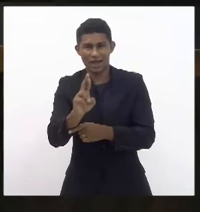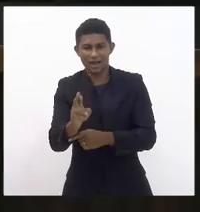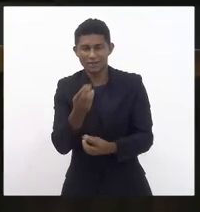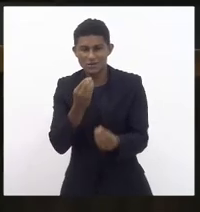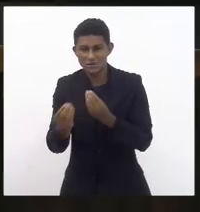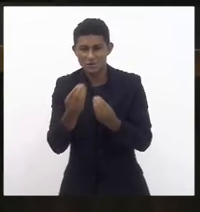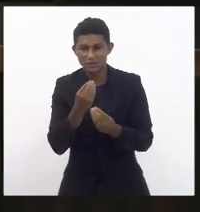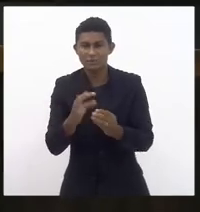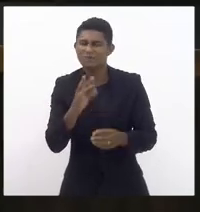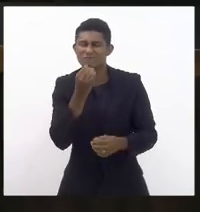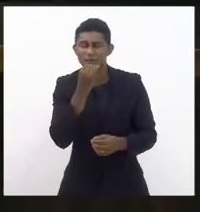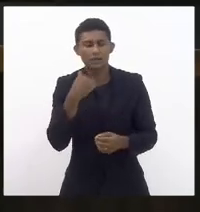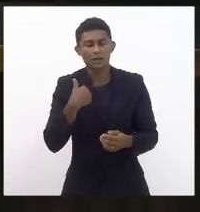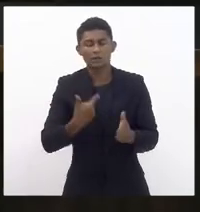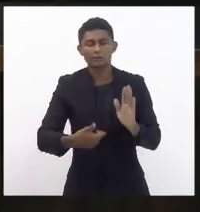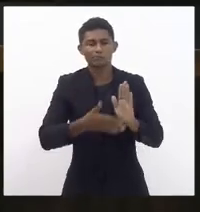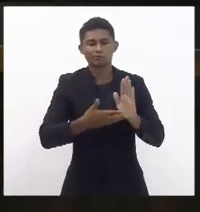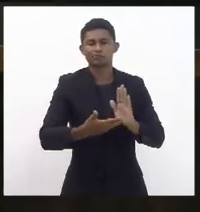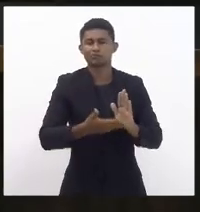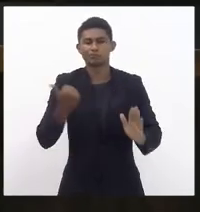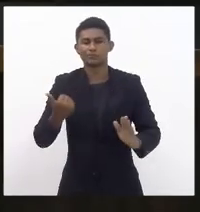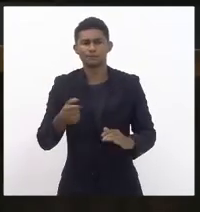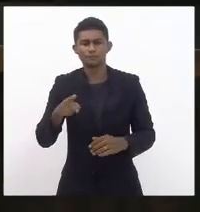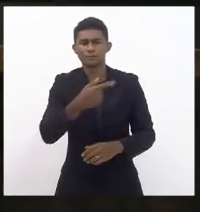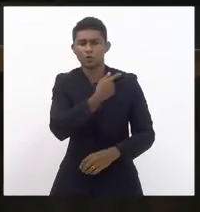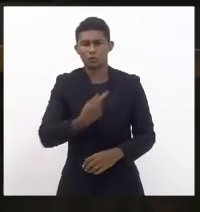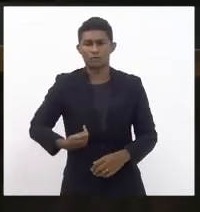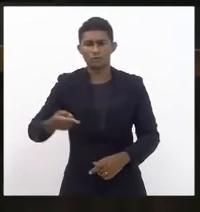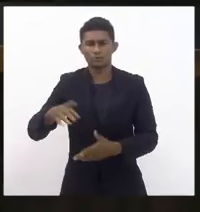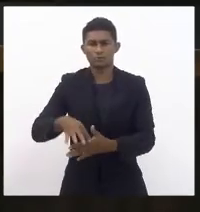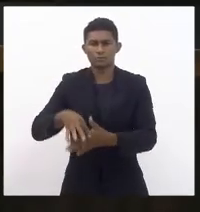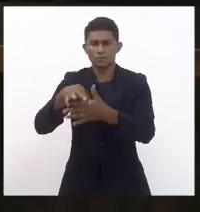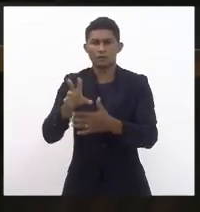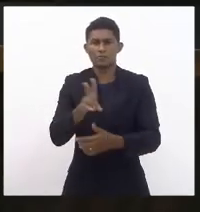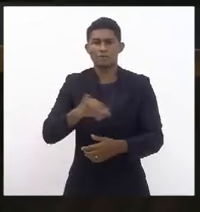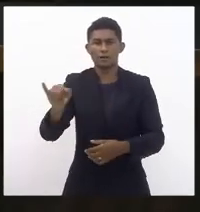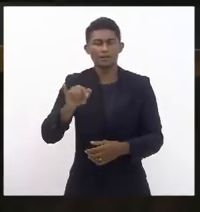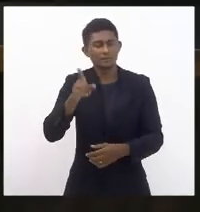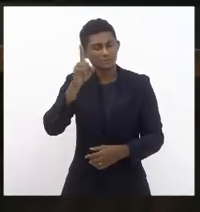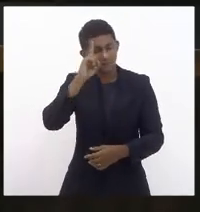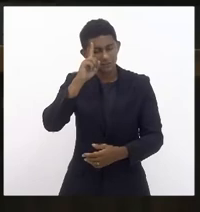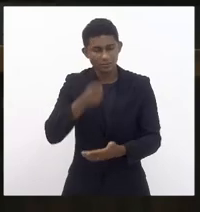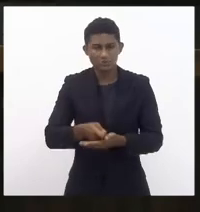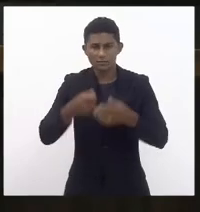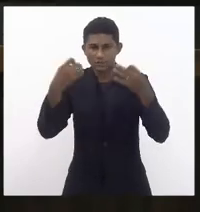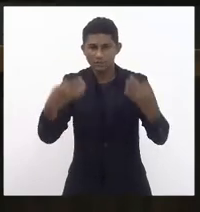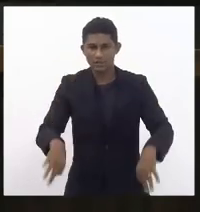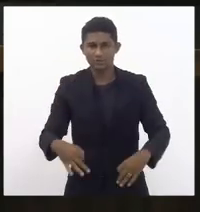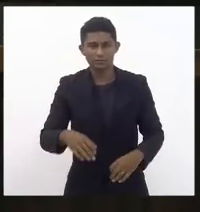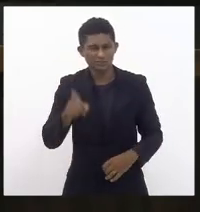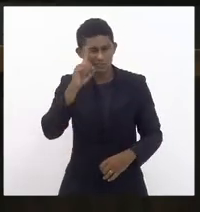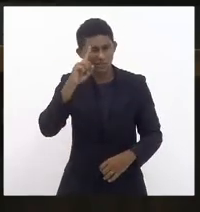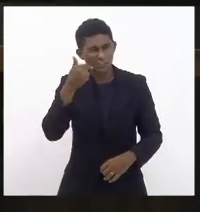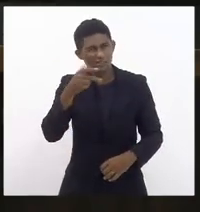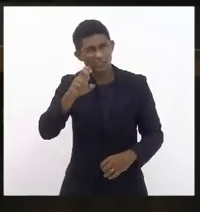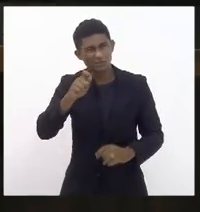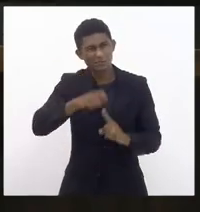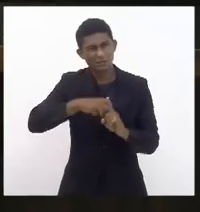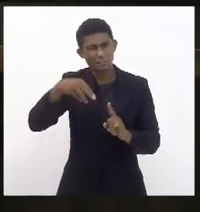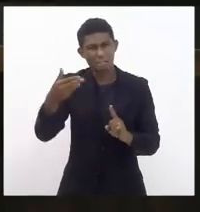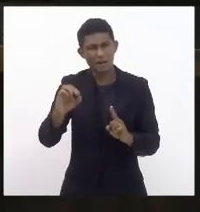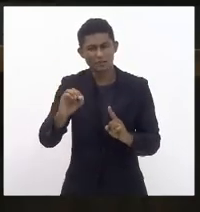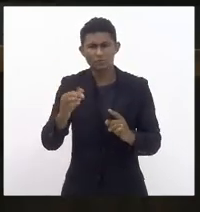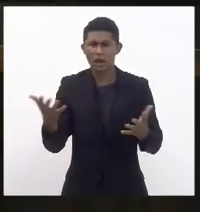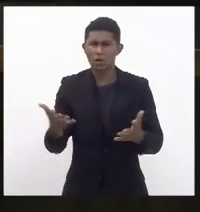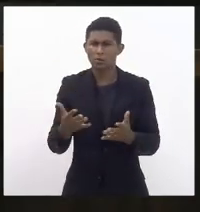compromisso da liderança do governo de tem uma decisão na primeira quinzena de Março EA primeira quinzena de Março vai